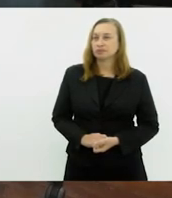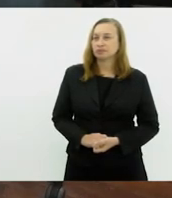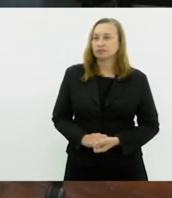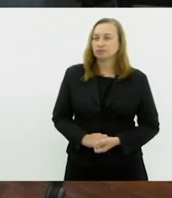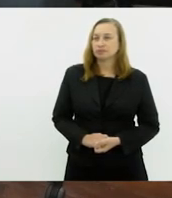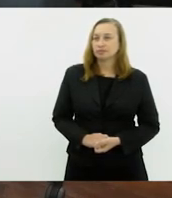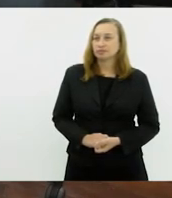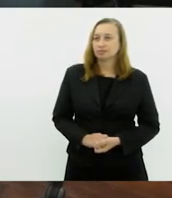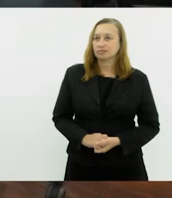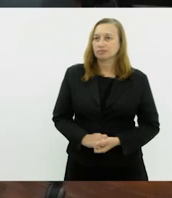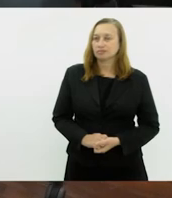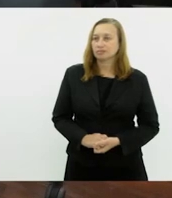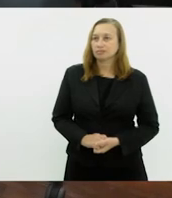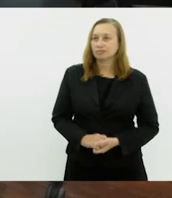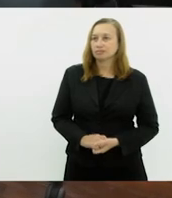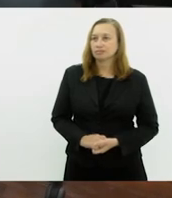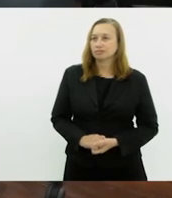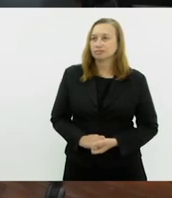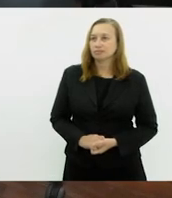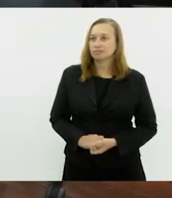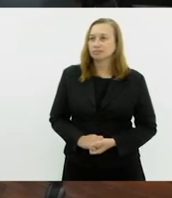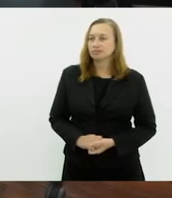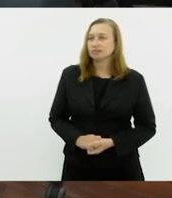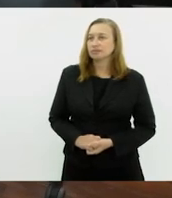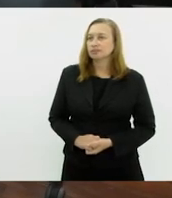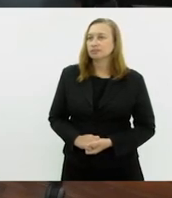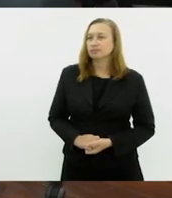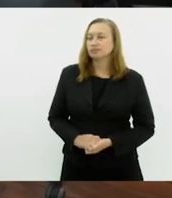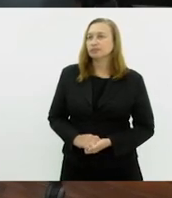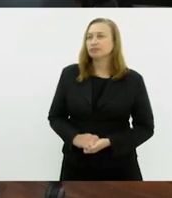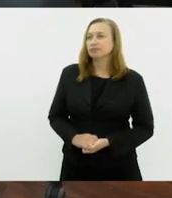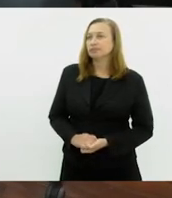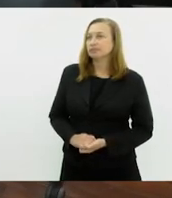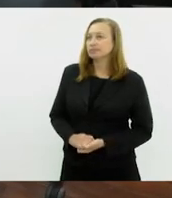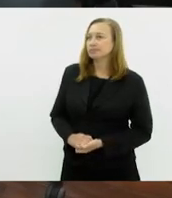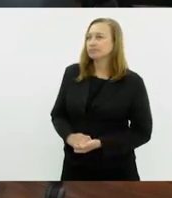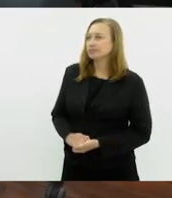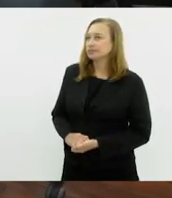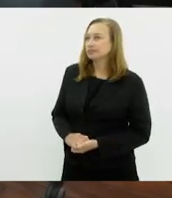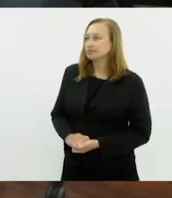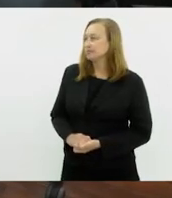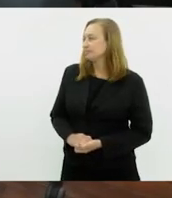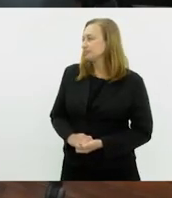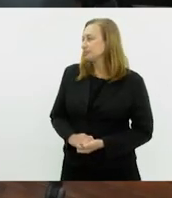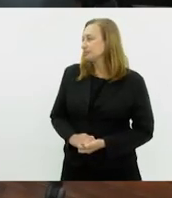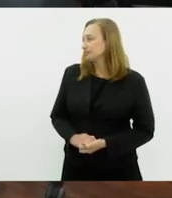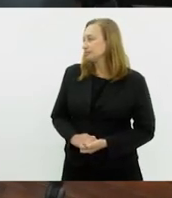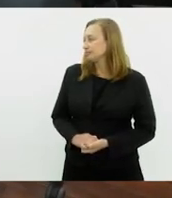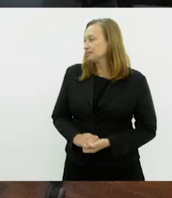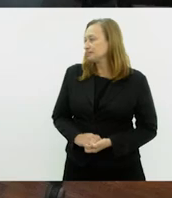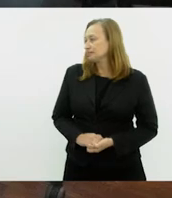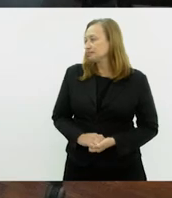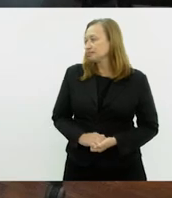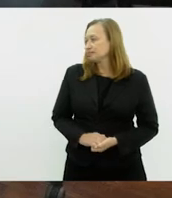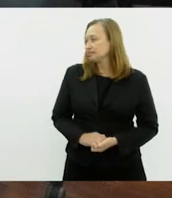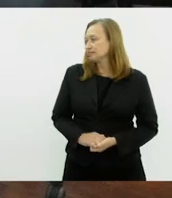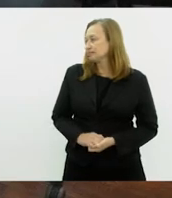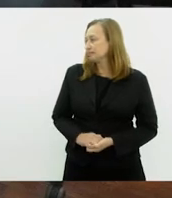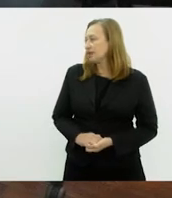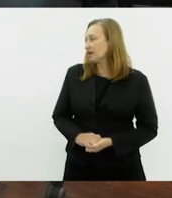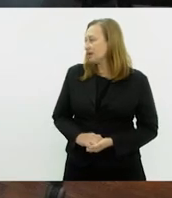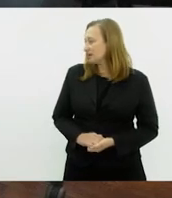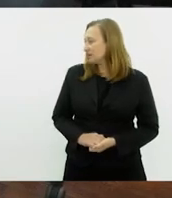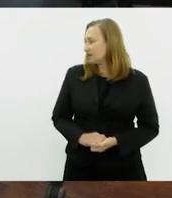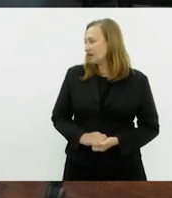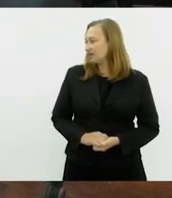se cair noqu se cair no esquete vai na valoração jurídica da prova mas aí o que eu tô falando a